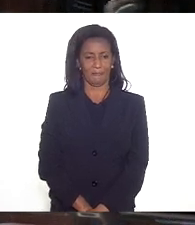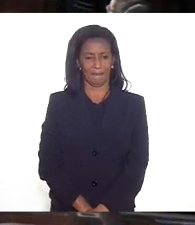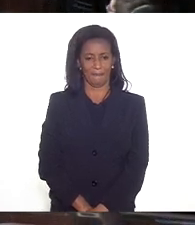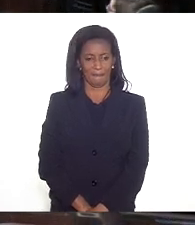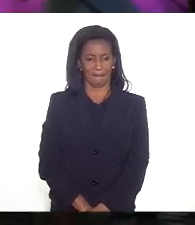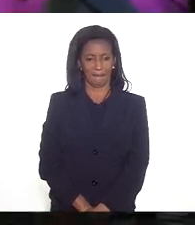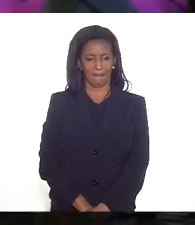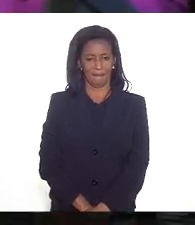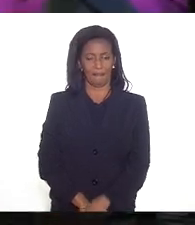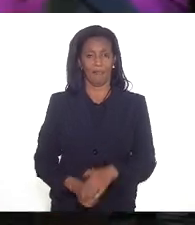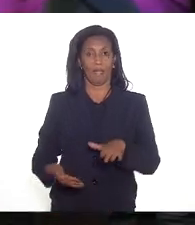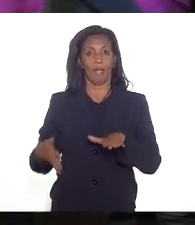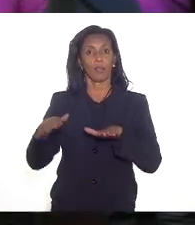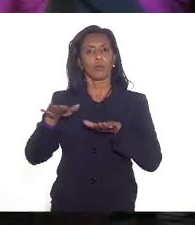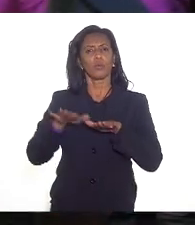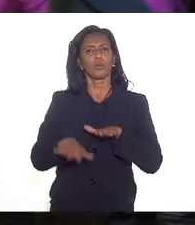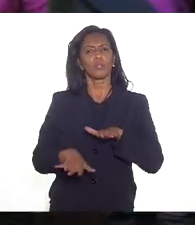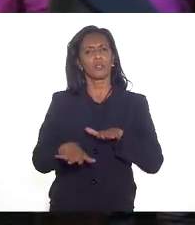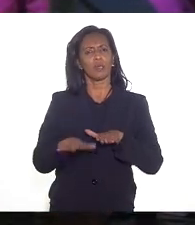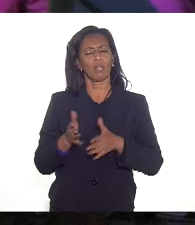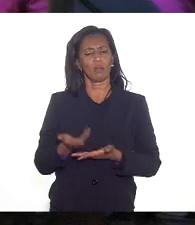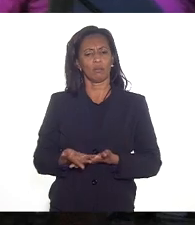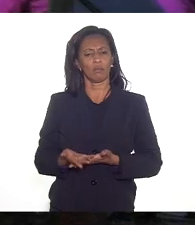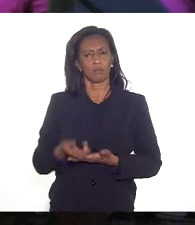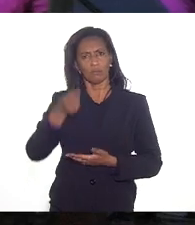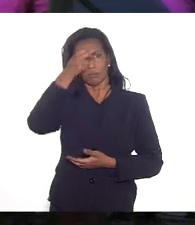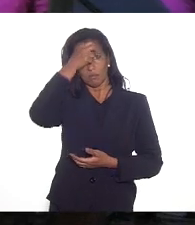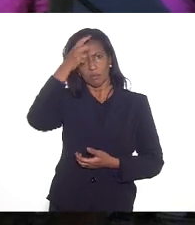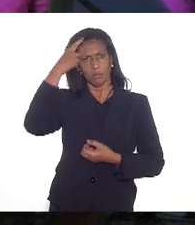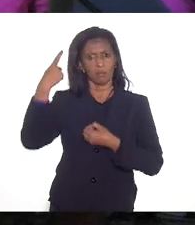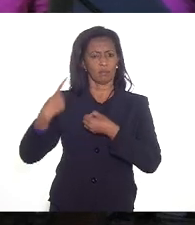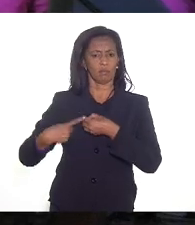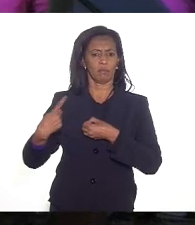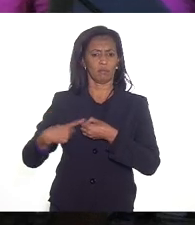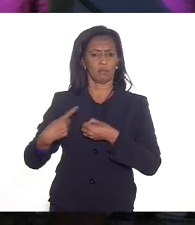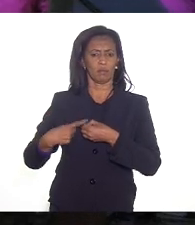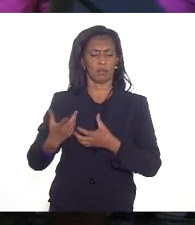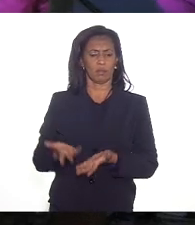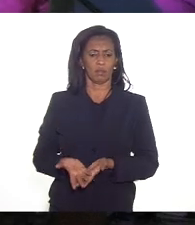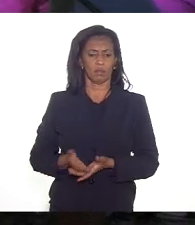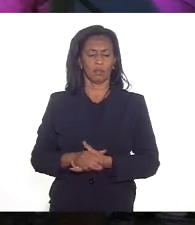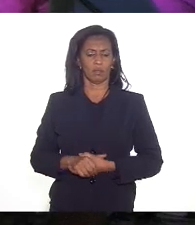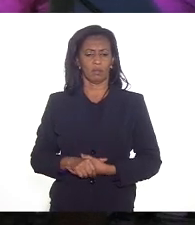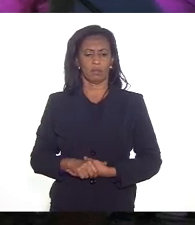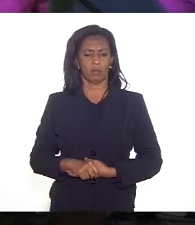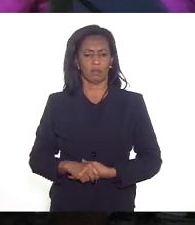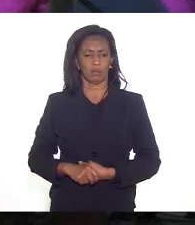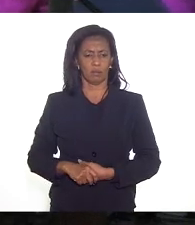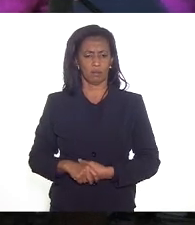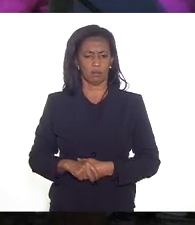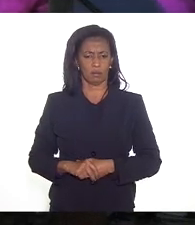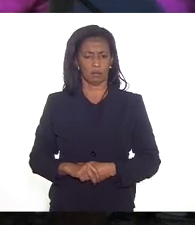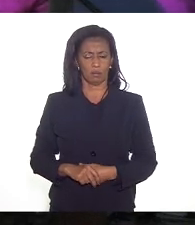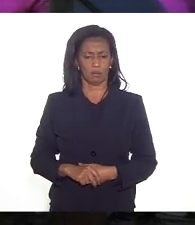E aí inclusão de municípios dois em Luís aí vendo aqui tá incluindo município